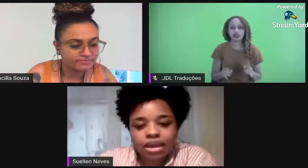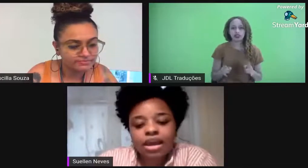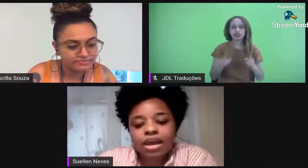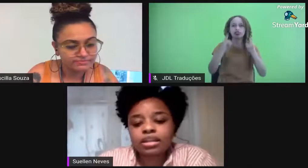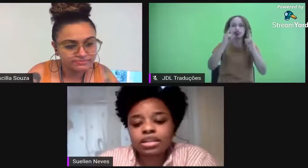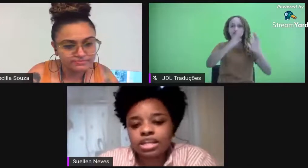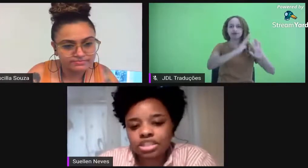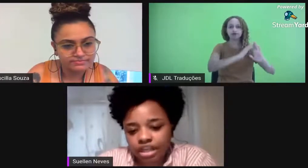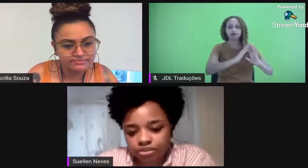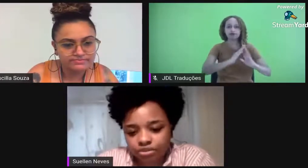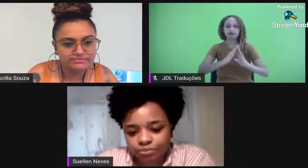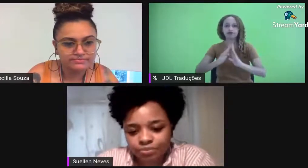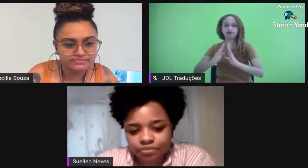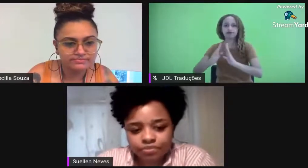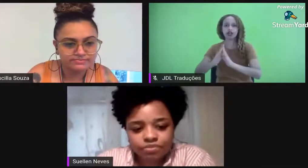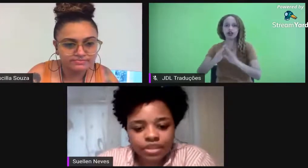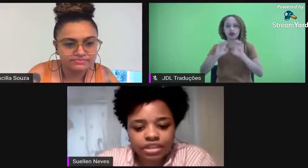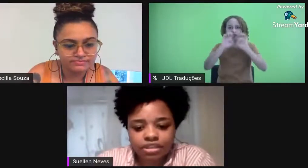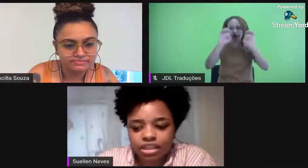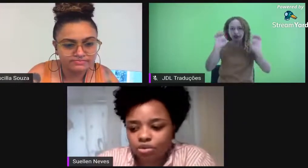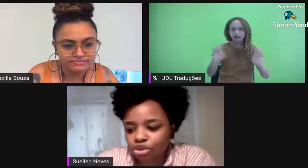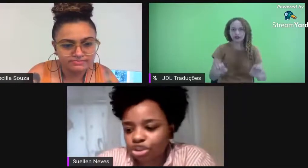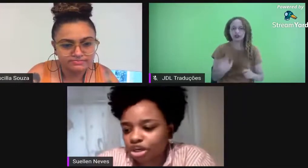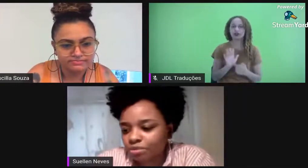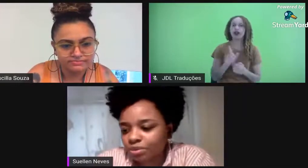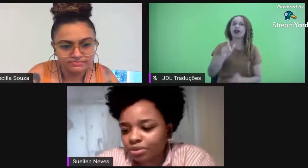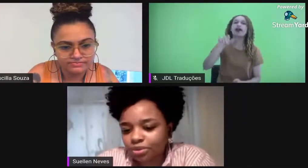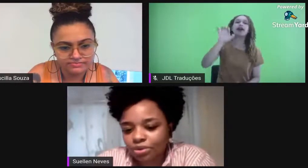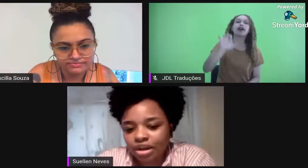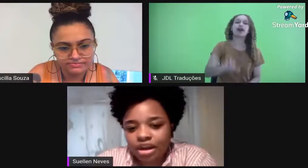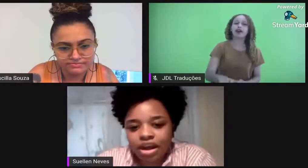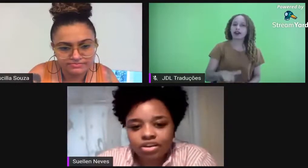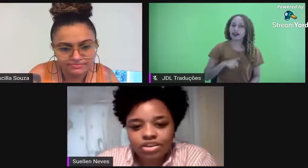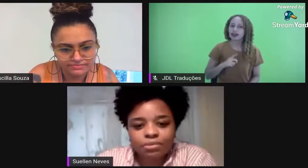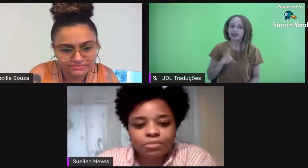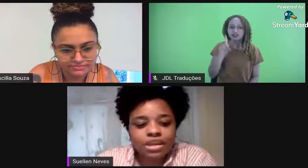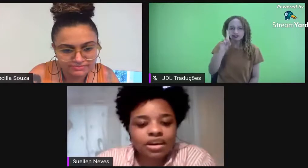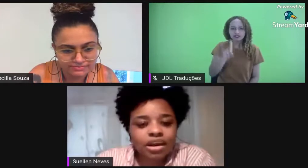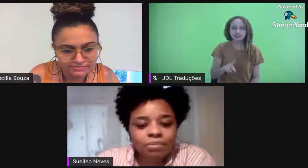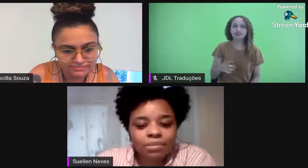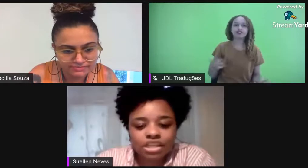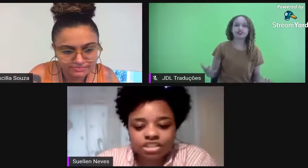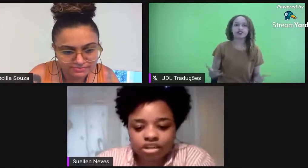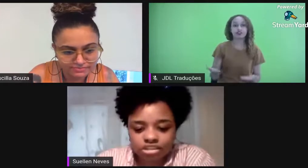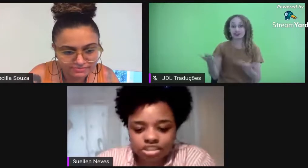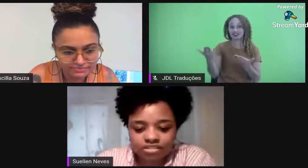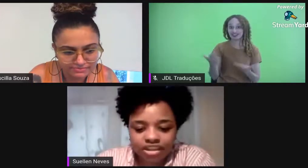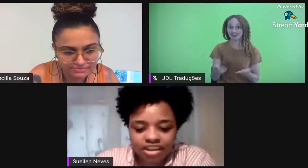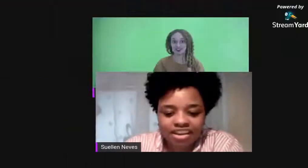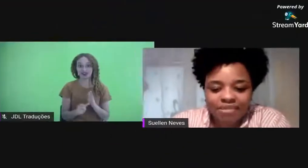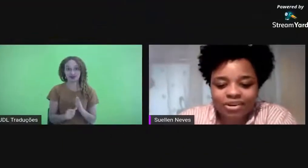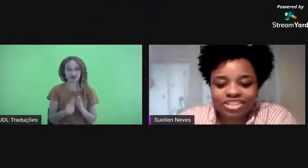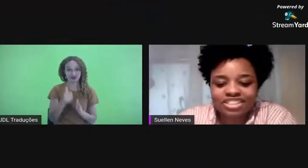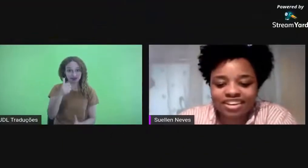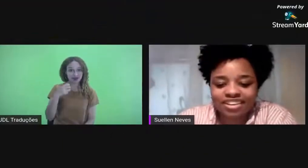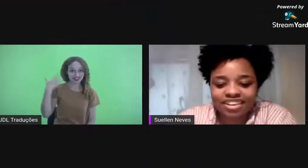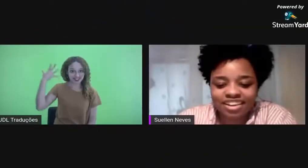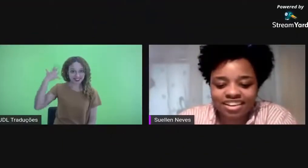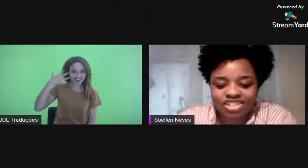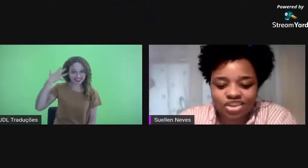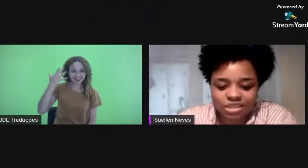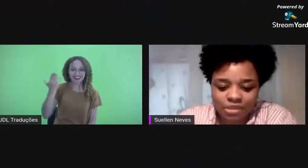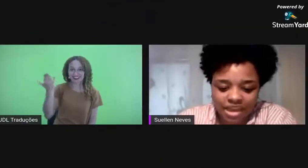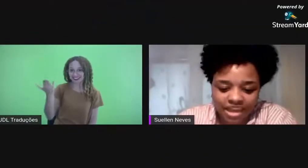que determina quem a ela terá direito. Então, eu chamo a nossa primeira palestrante, né, a